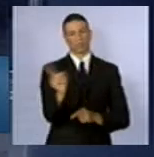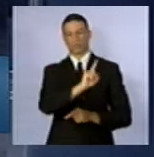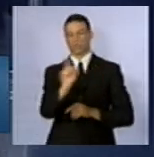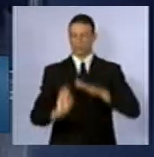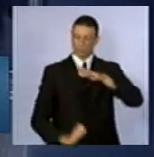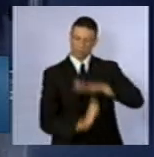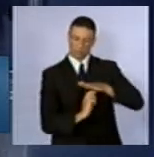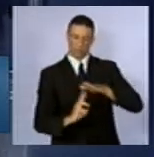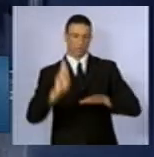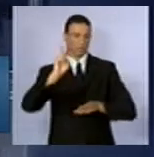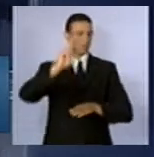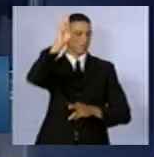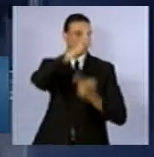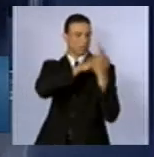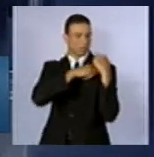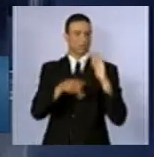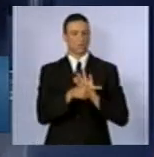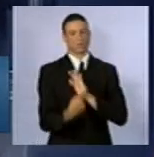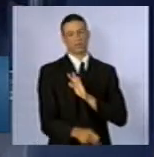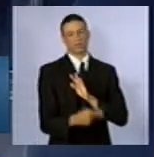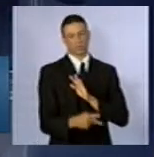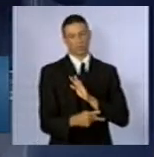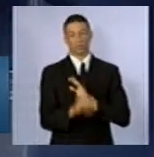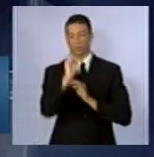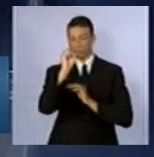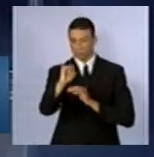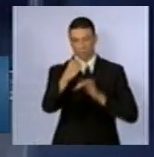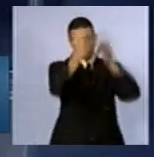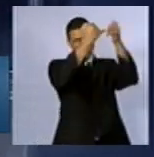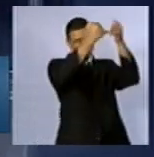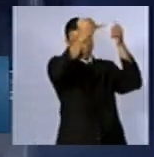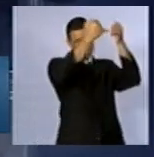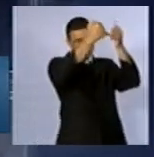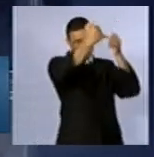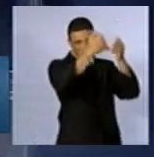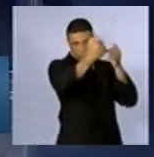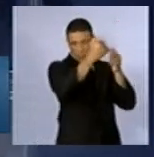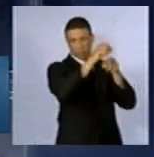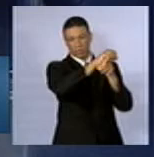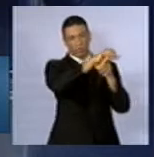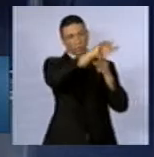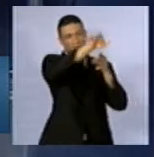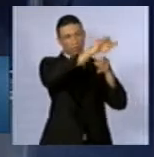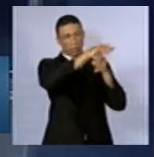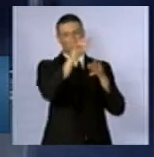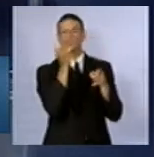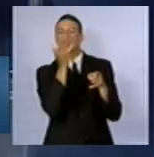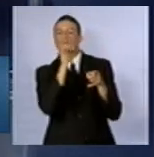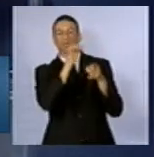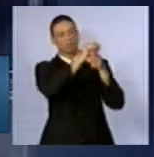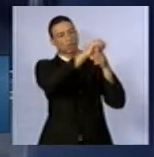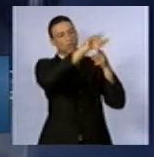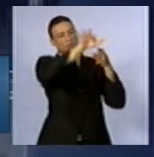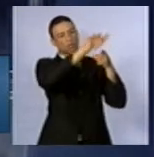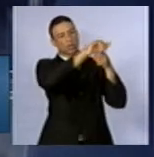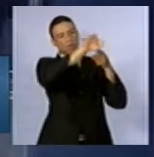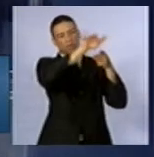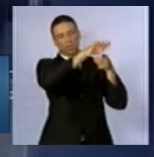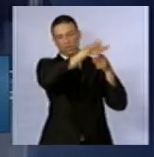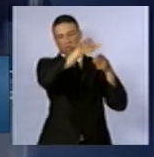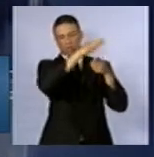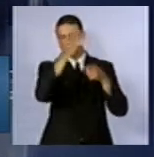operador então se as linhas estão existentes elas estão transportando energia necessária para o